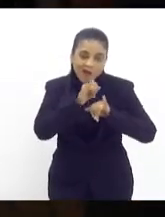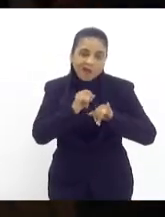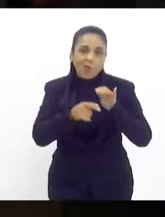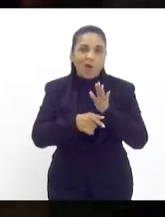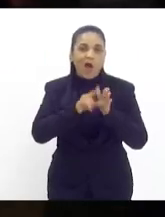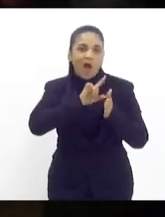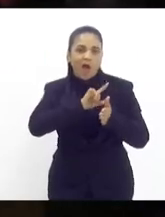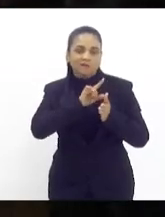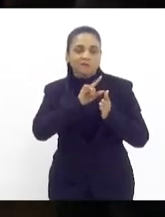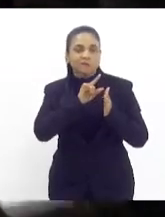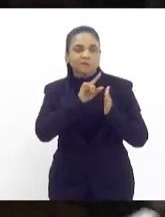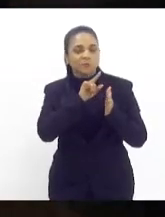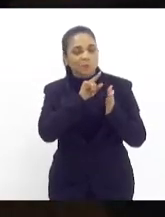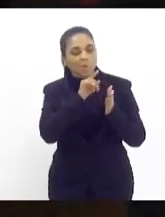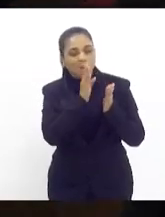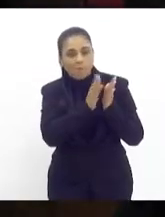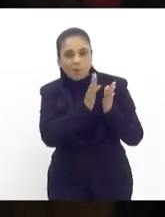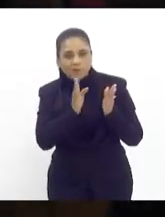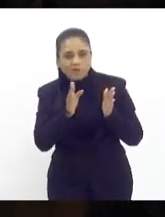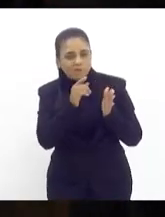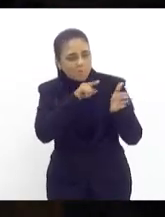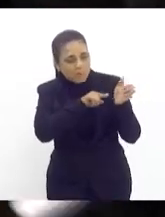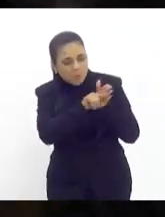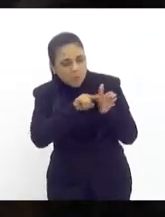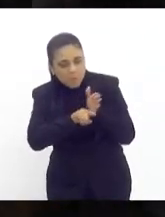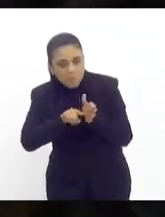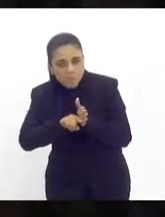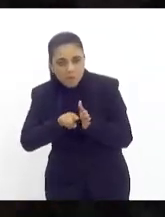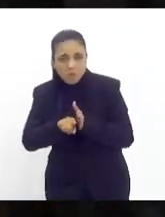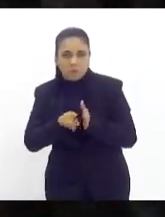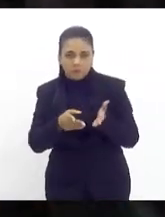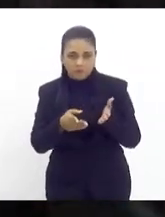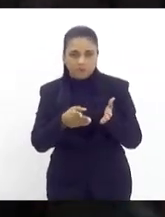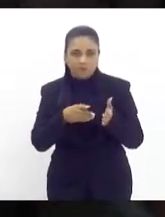sabatina. A exemplo do STF, não é?